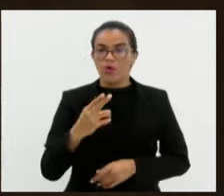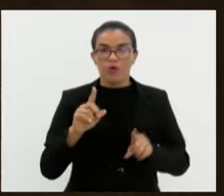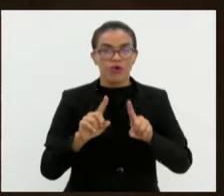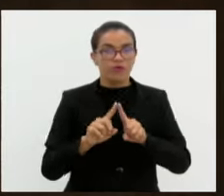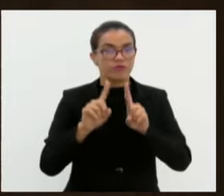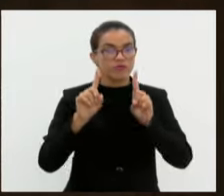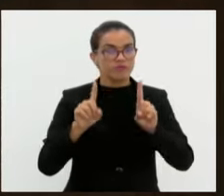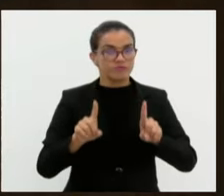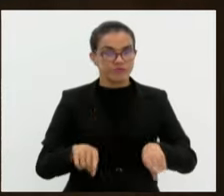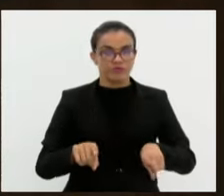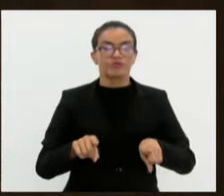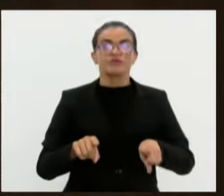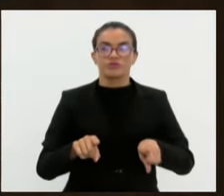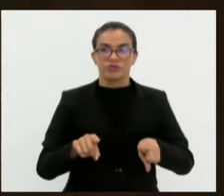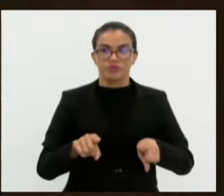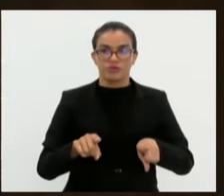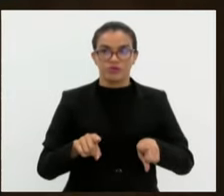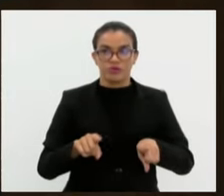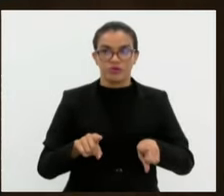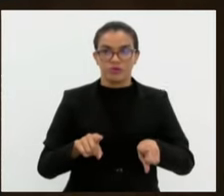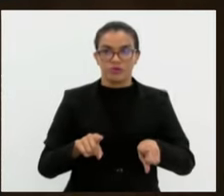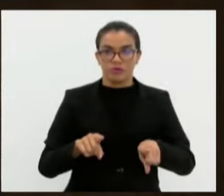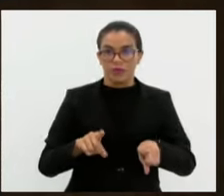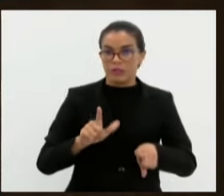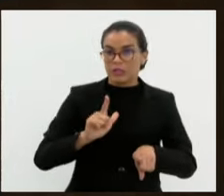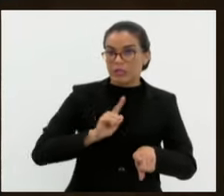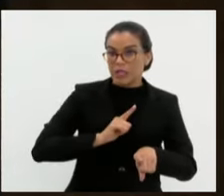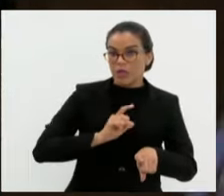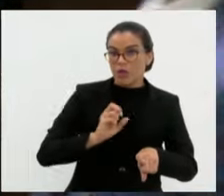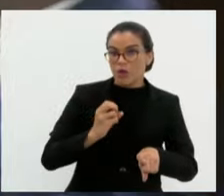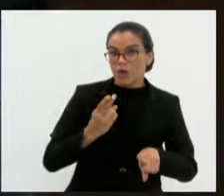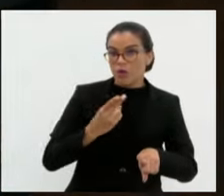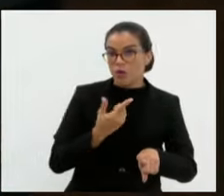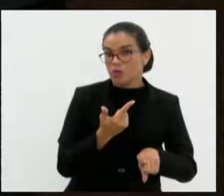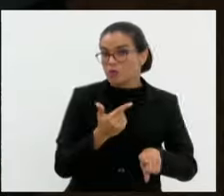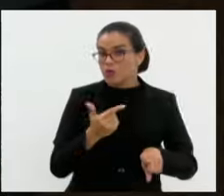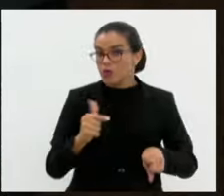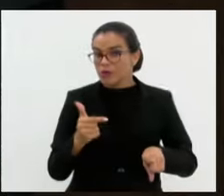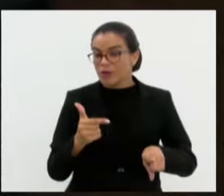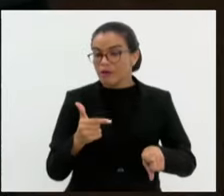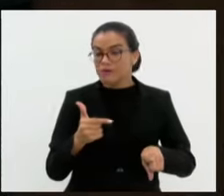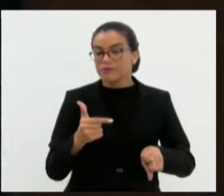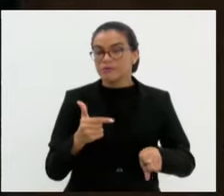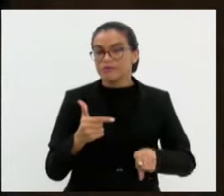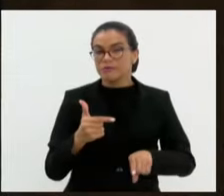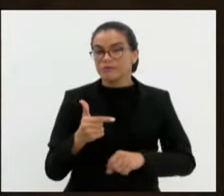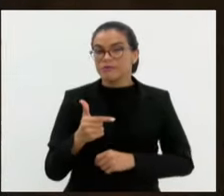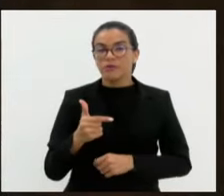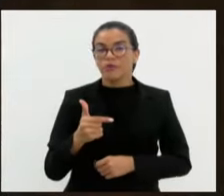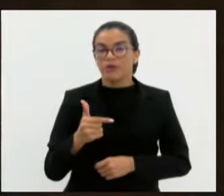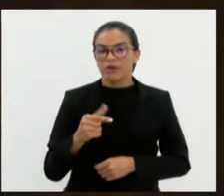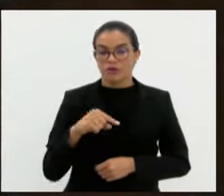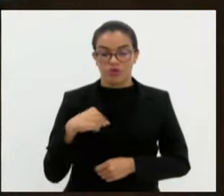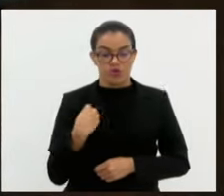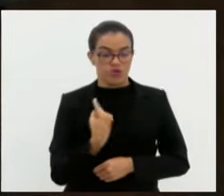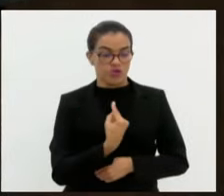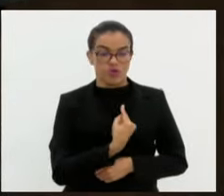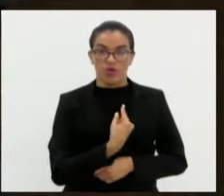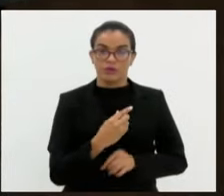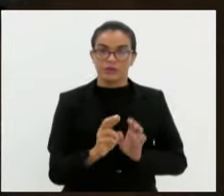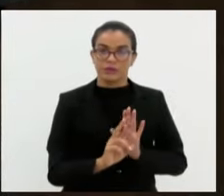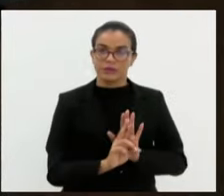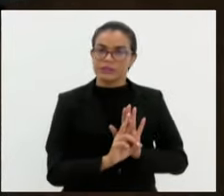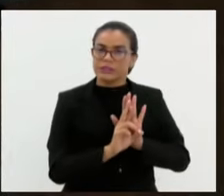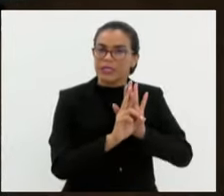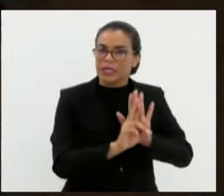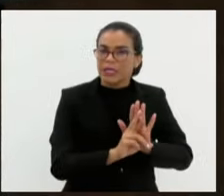funcionário que deva ter sempre em mente que nós somos representantes